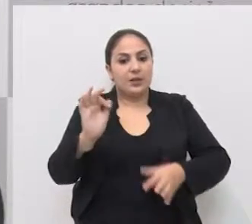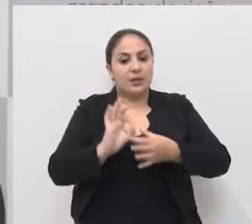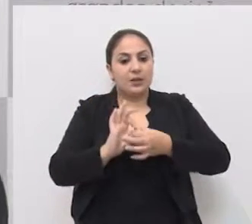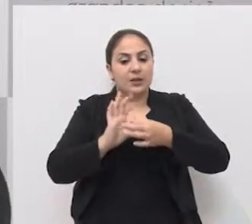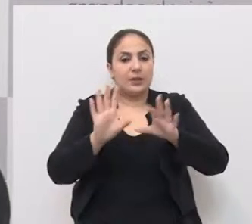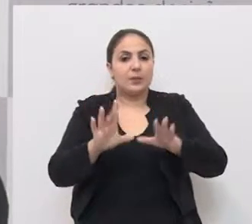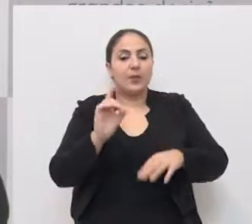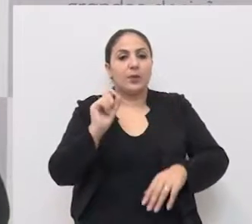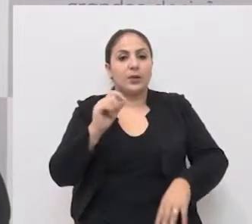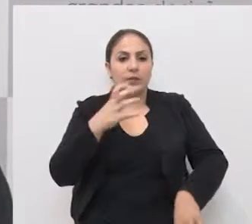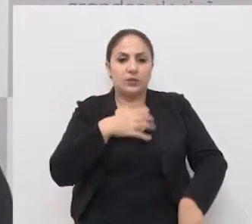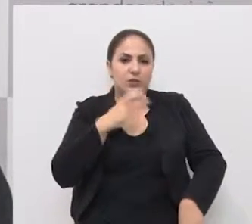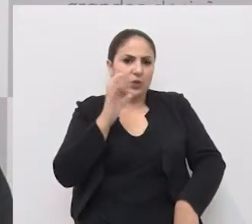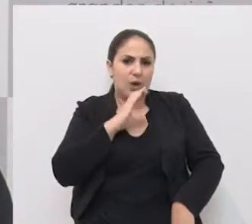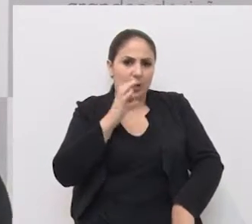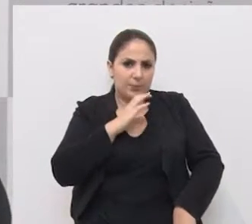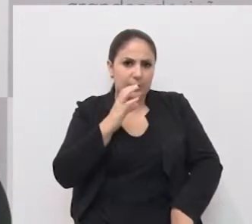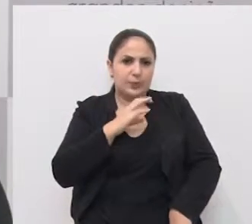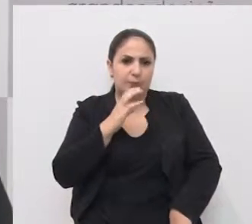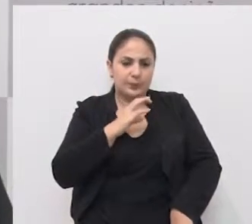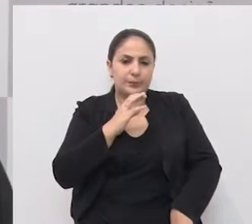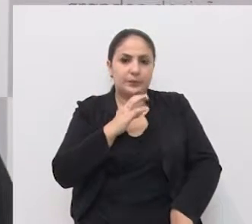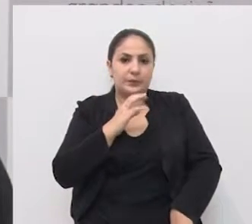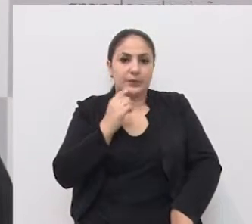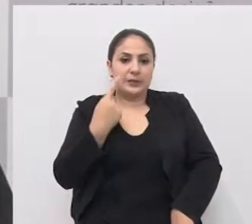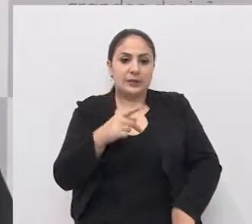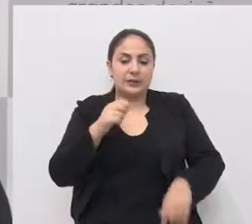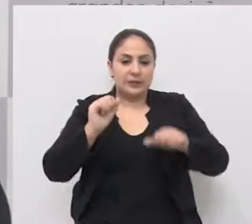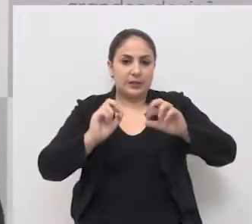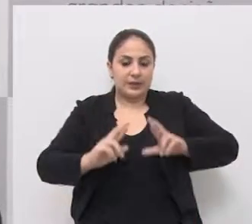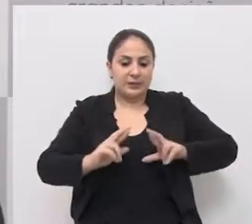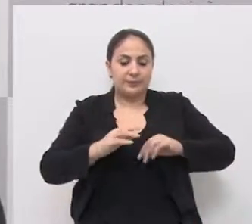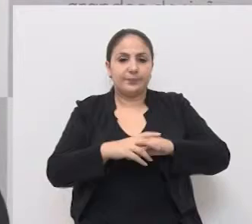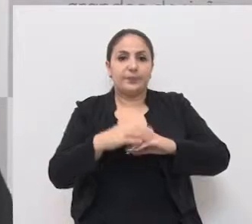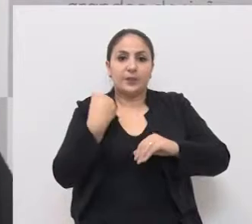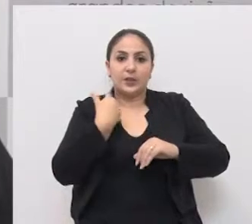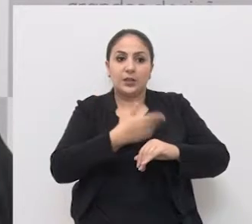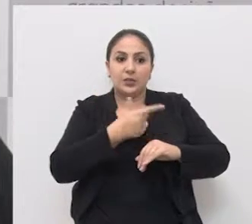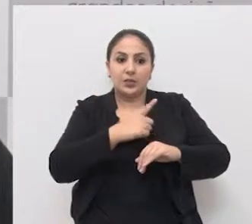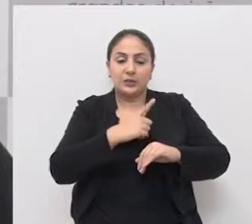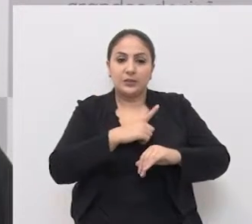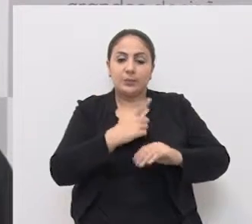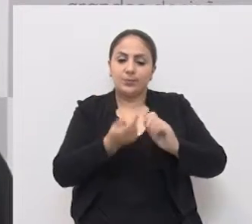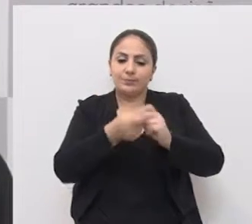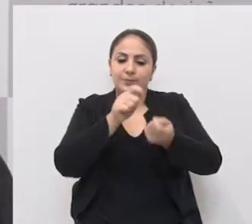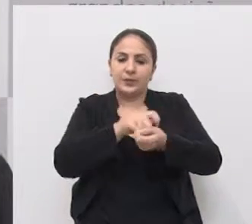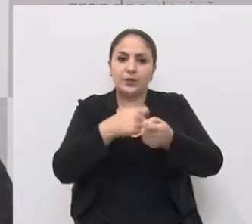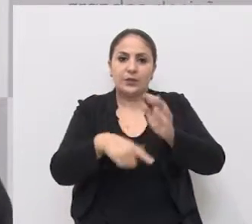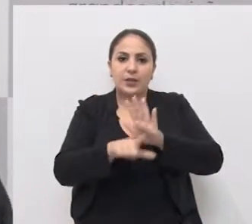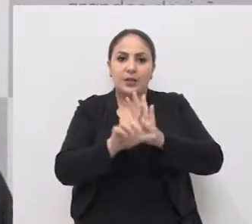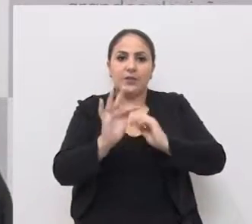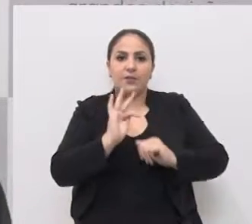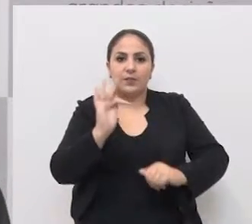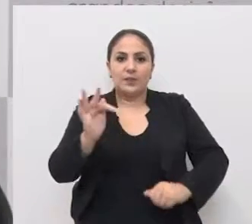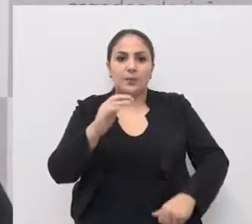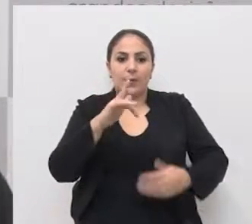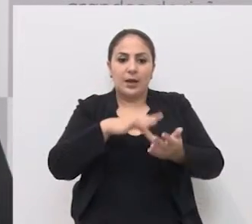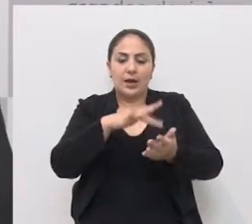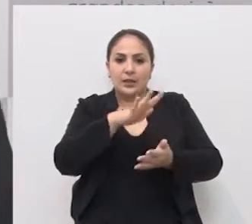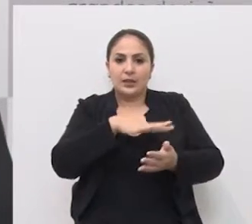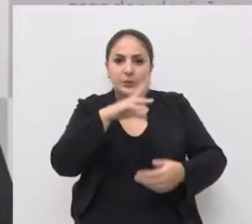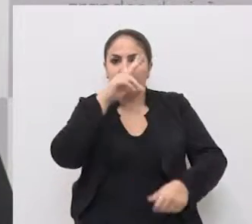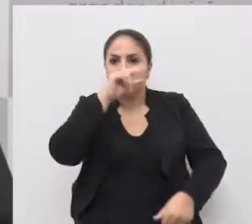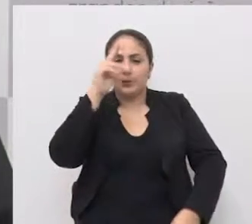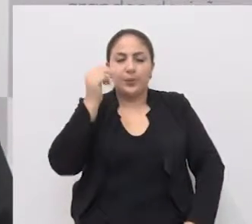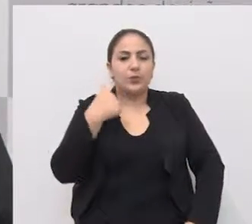a REURB, que autoriza de forma rápida a regularização dessas áreas, e nós estamos adequando a lei federal para a